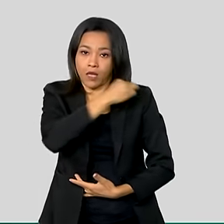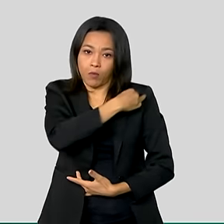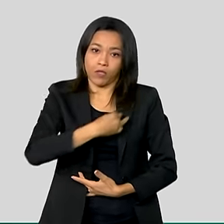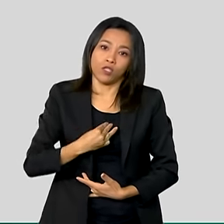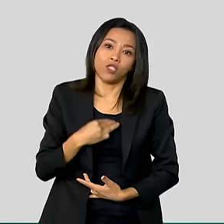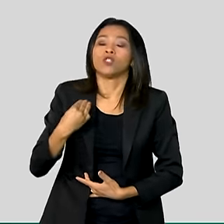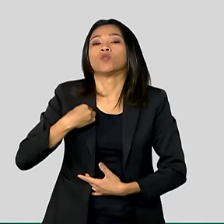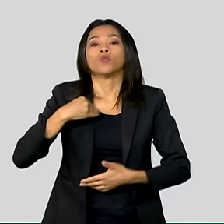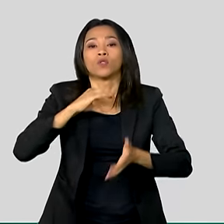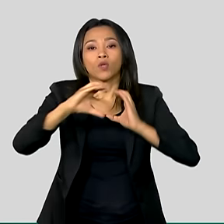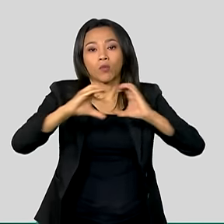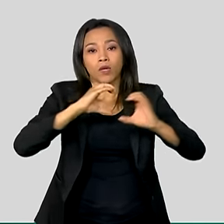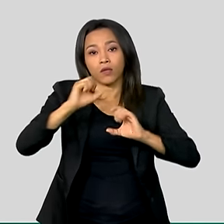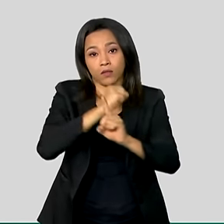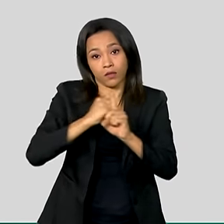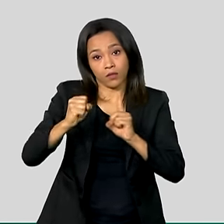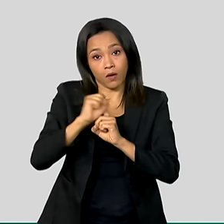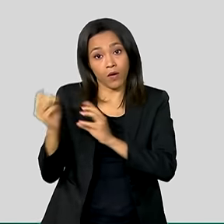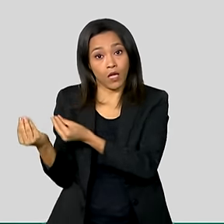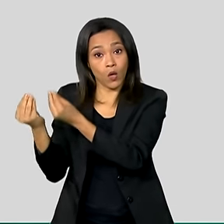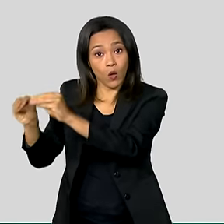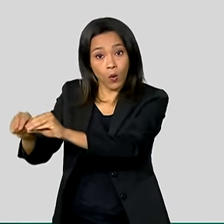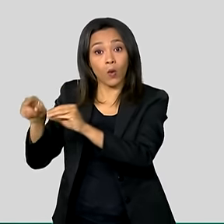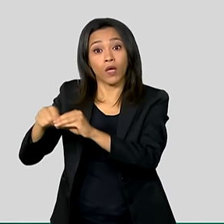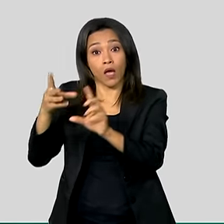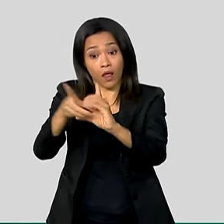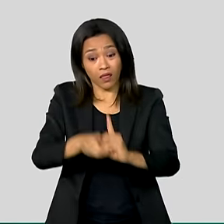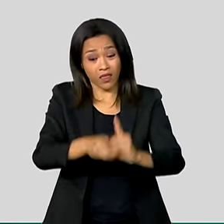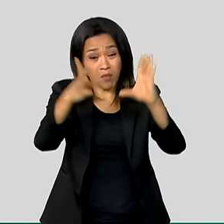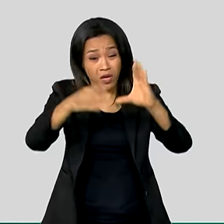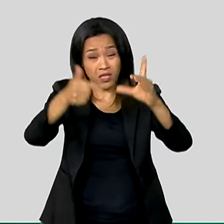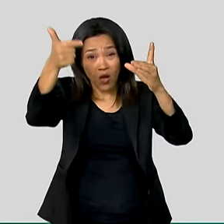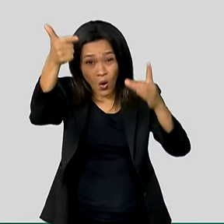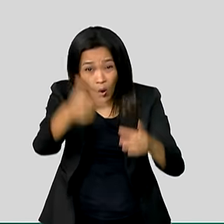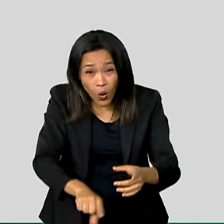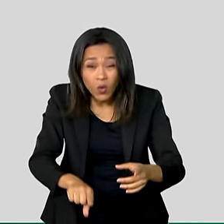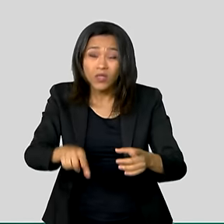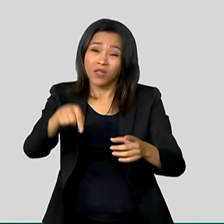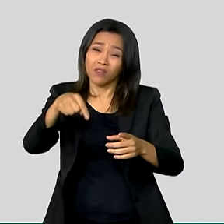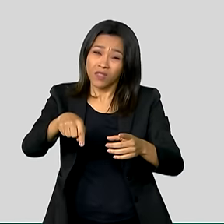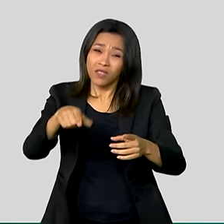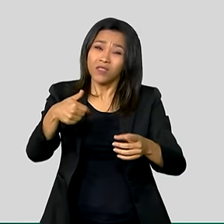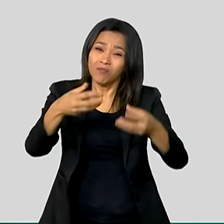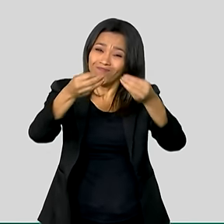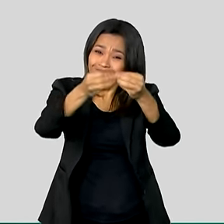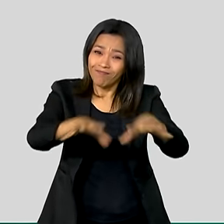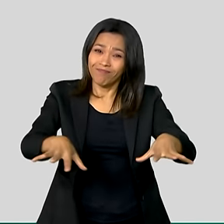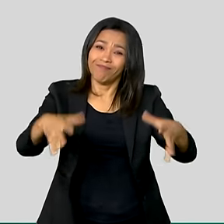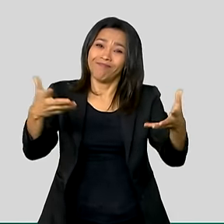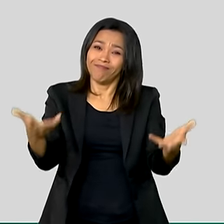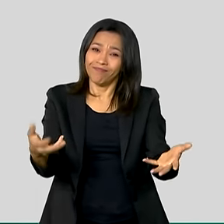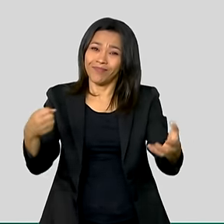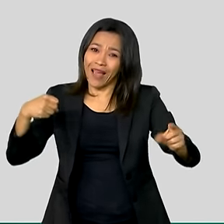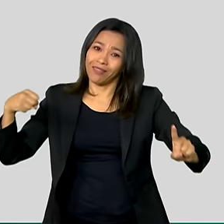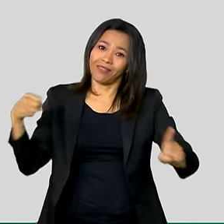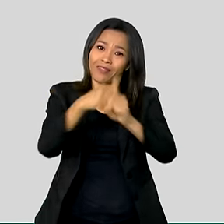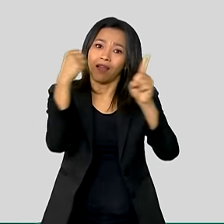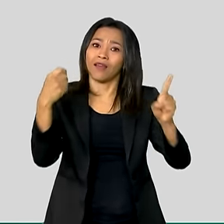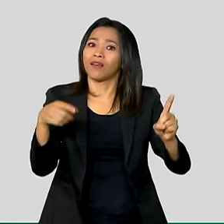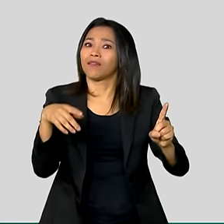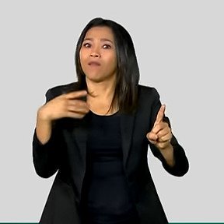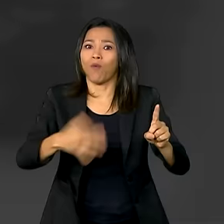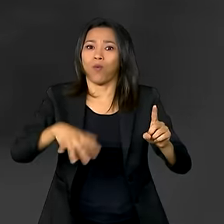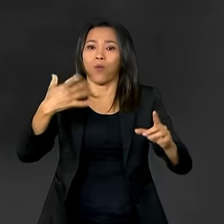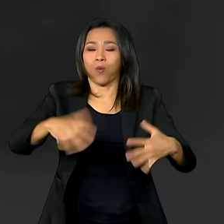Comunicação Social da Presidência, postou que a democracia sofreu mais um ataque, novamente por extremistas alimentados pelo discurso de